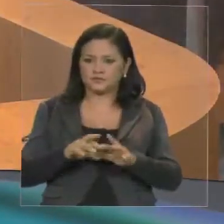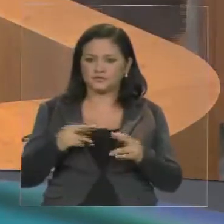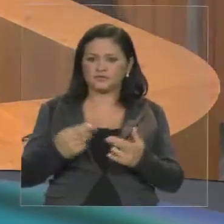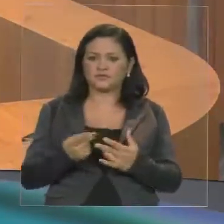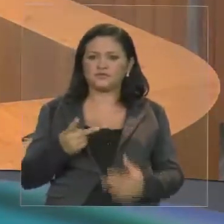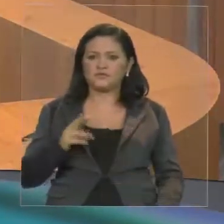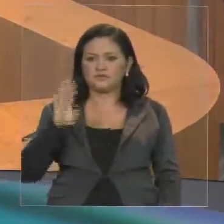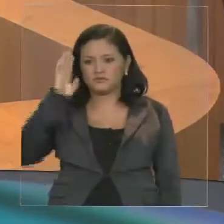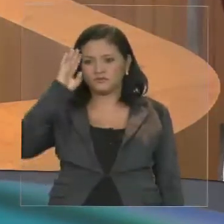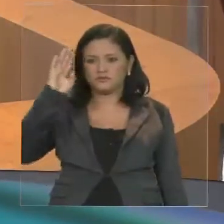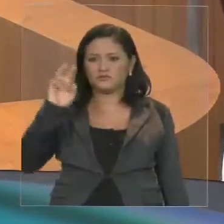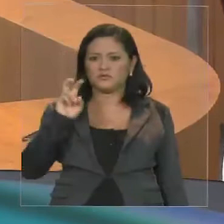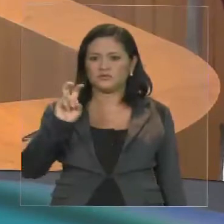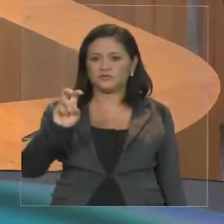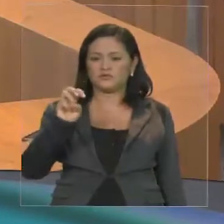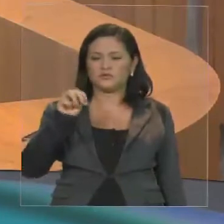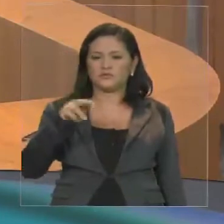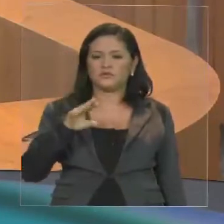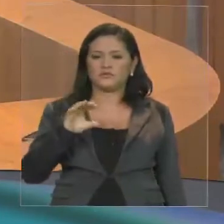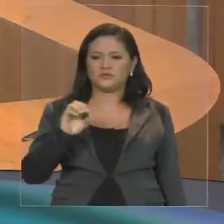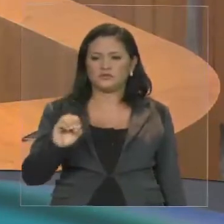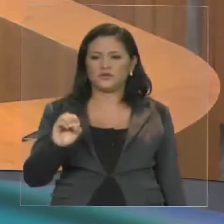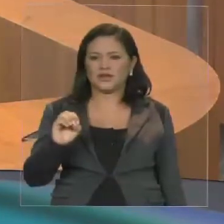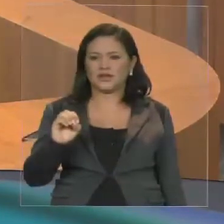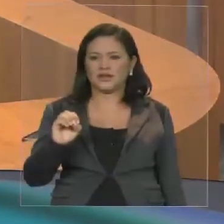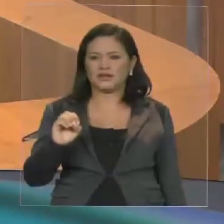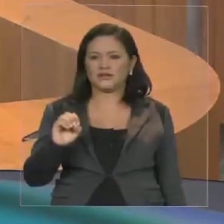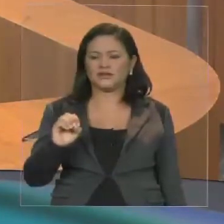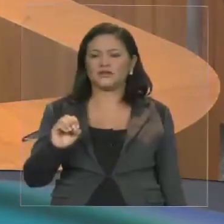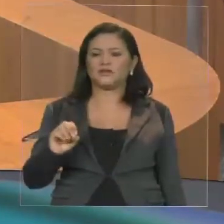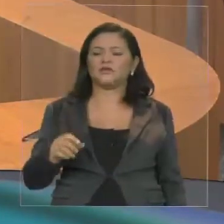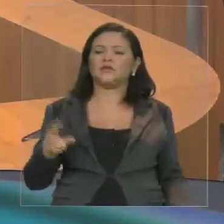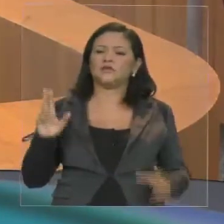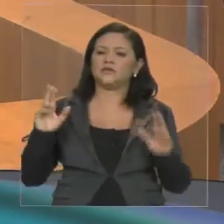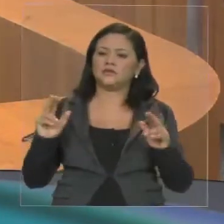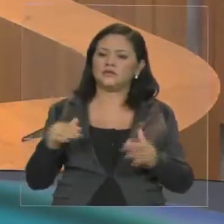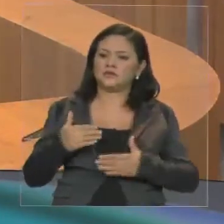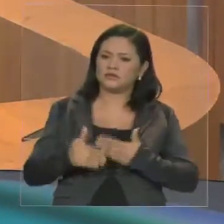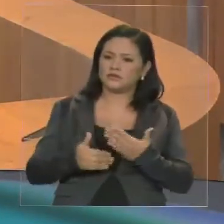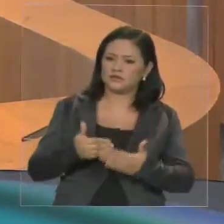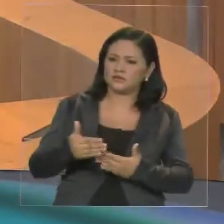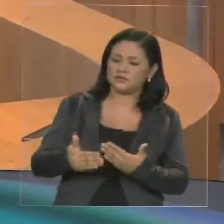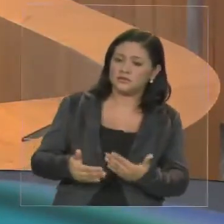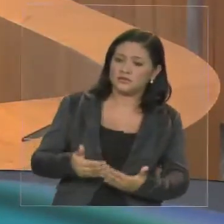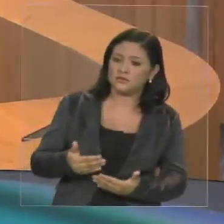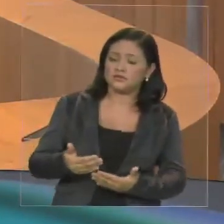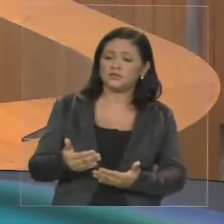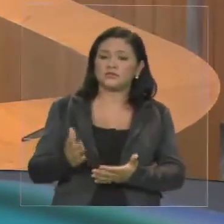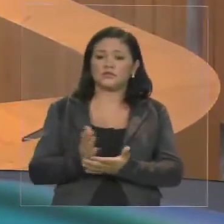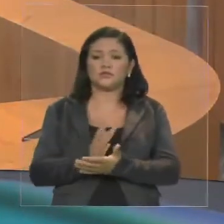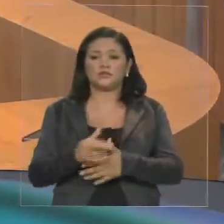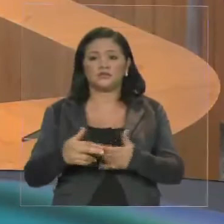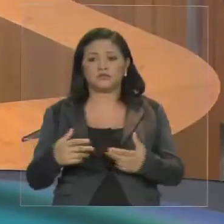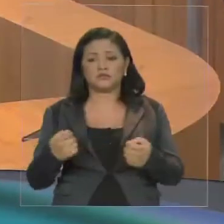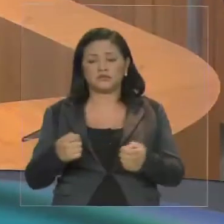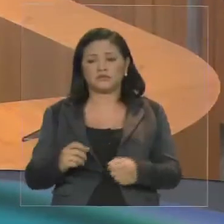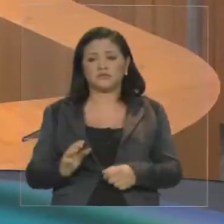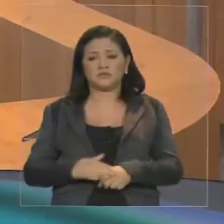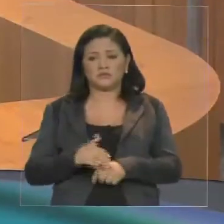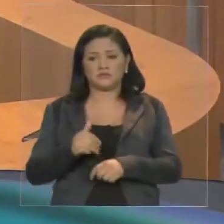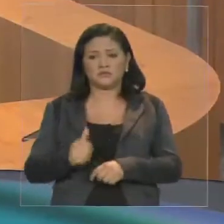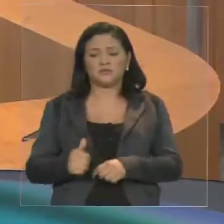audiência pública para tratar dos avanços e os retrocessos na educação pública no Estado do